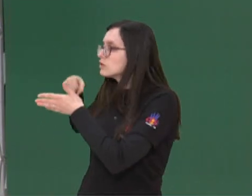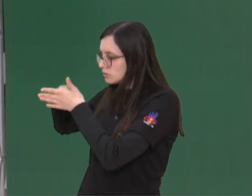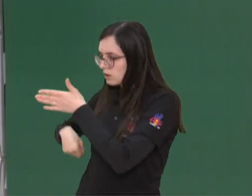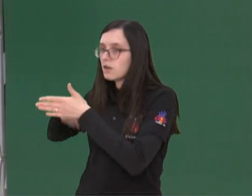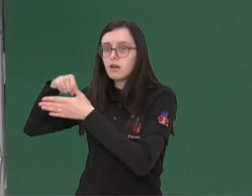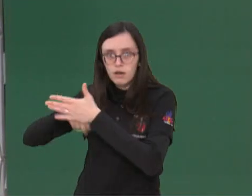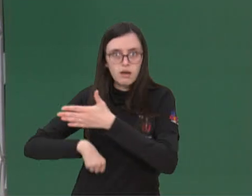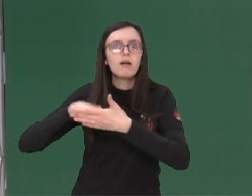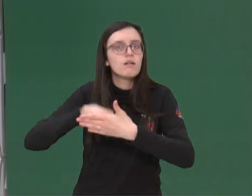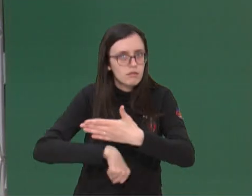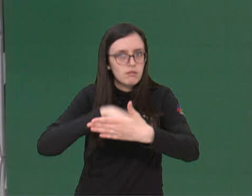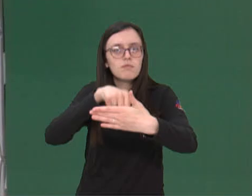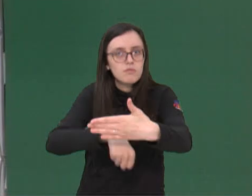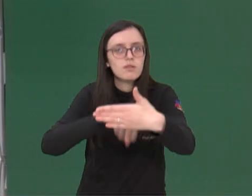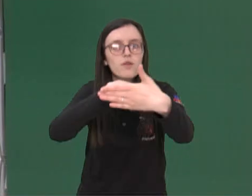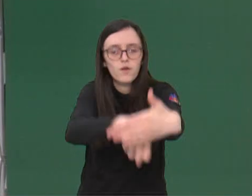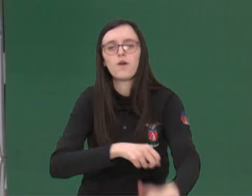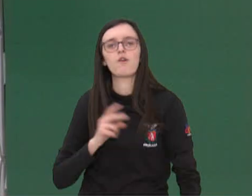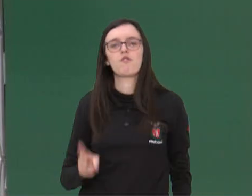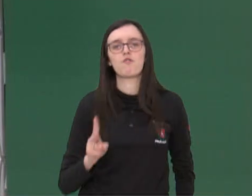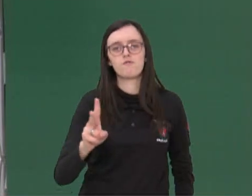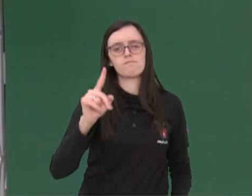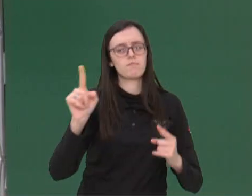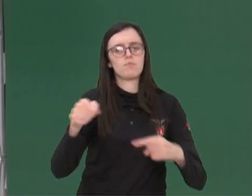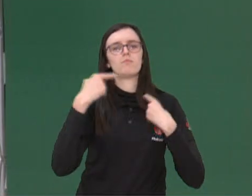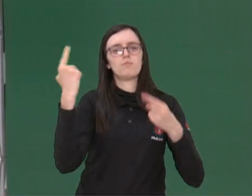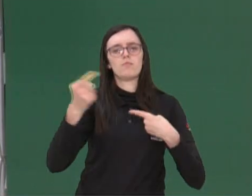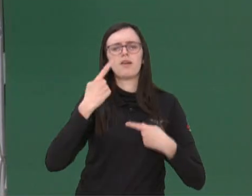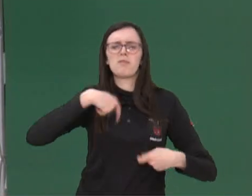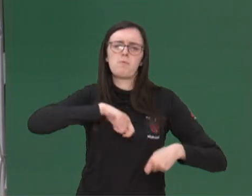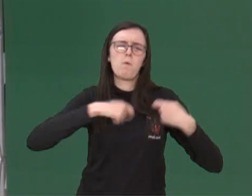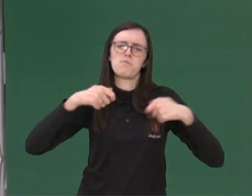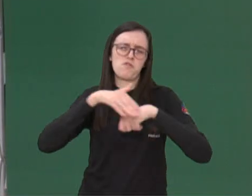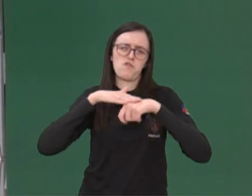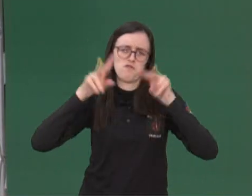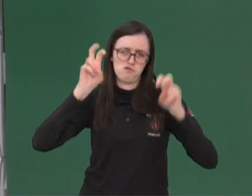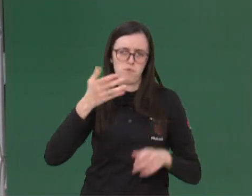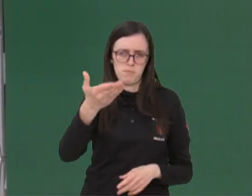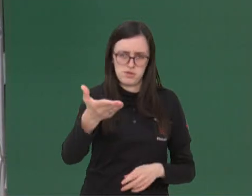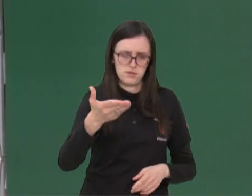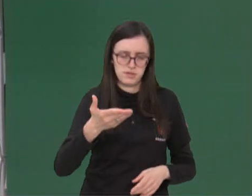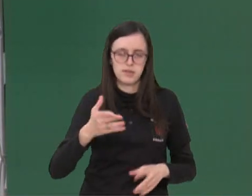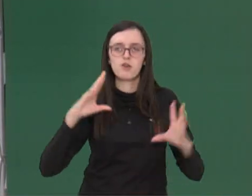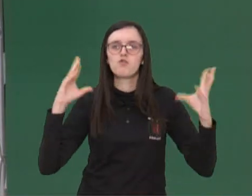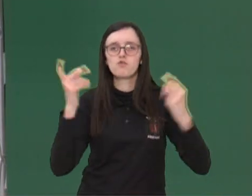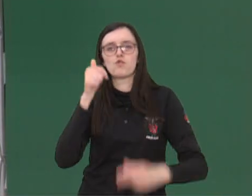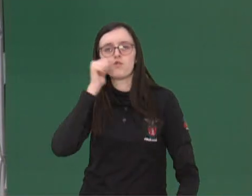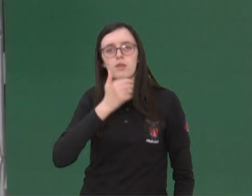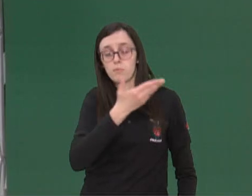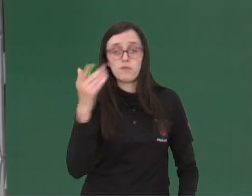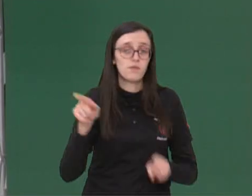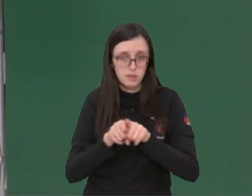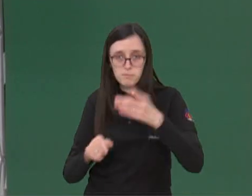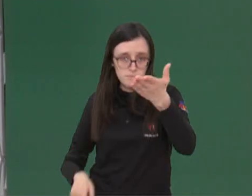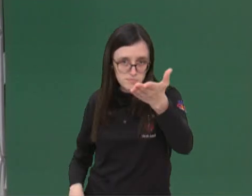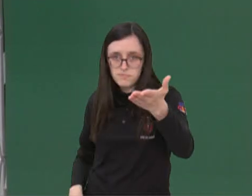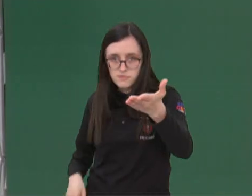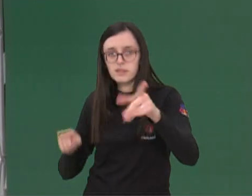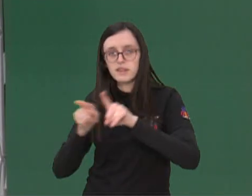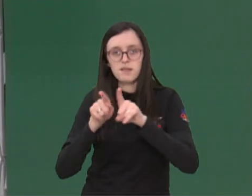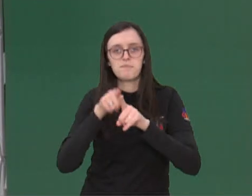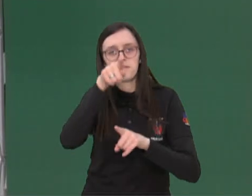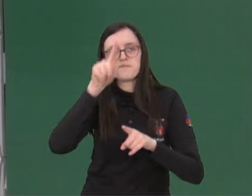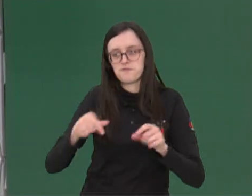continua todos os dias enfrentando desafios. A gente nem precisa conversar isso. Todas as mulheres aí, e você que participa da vida